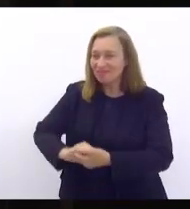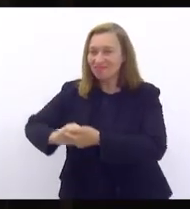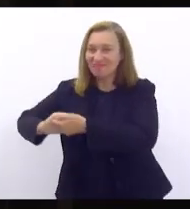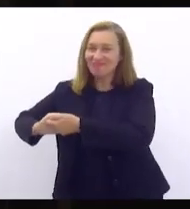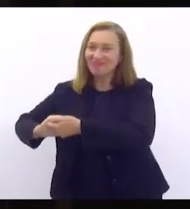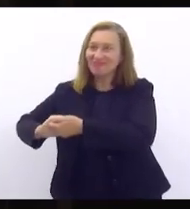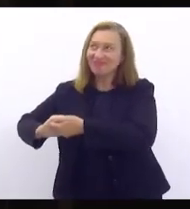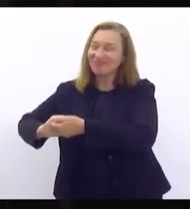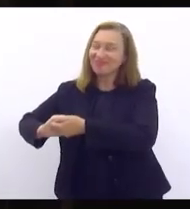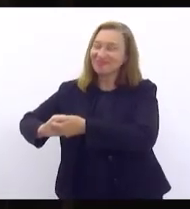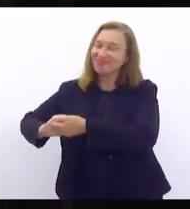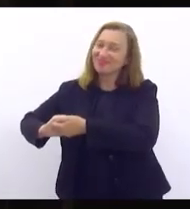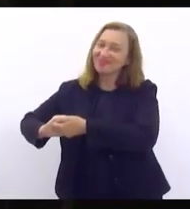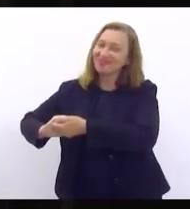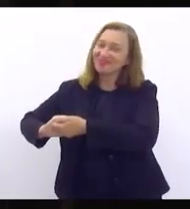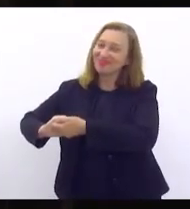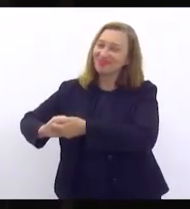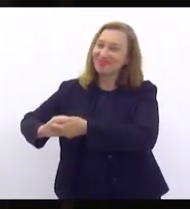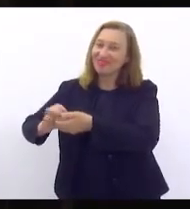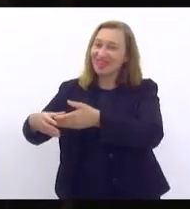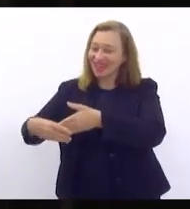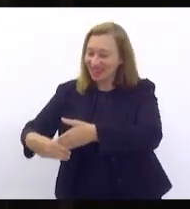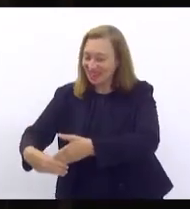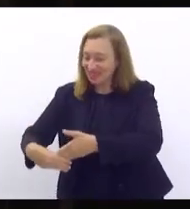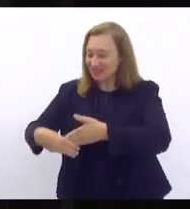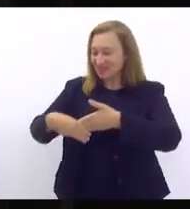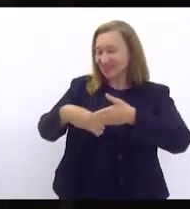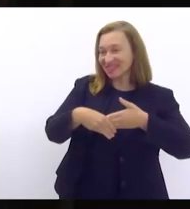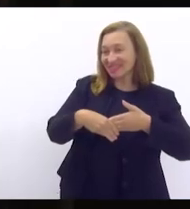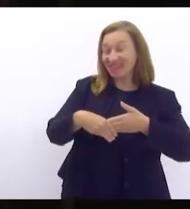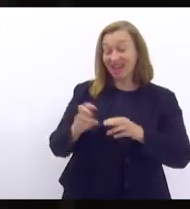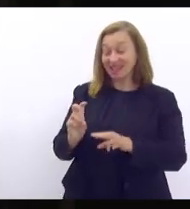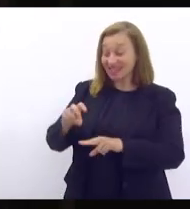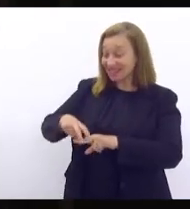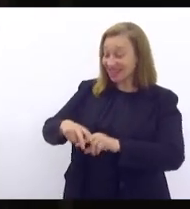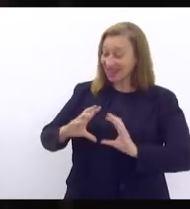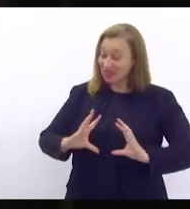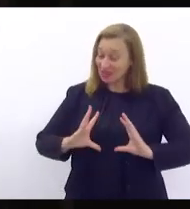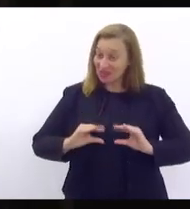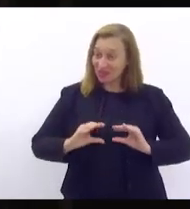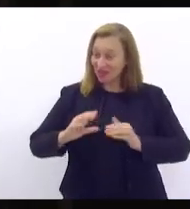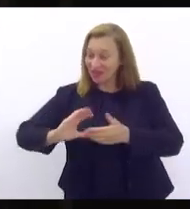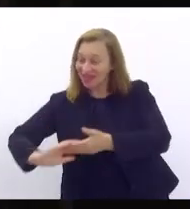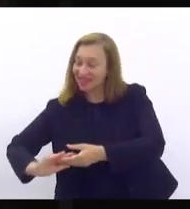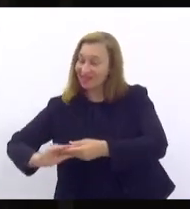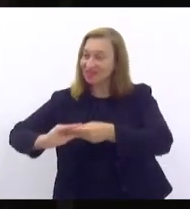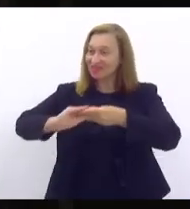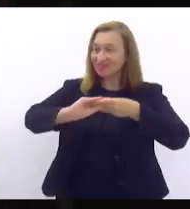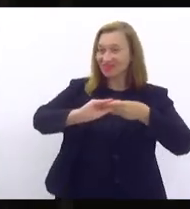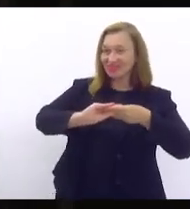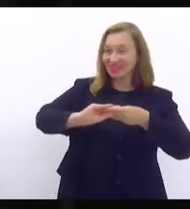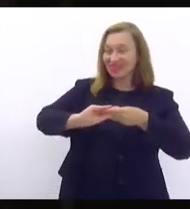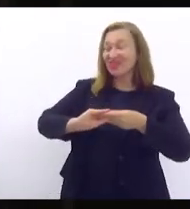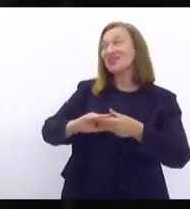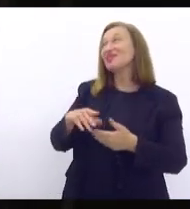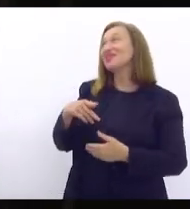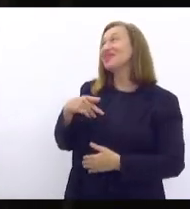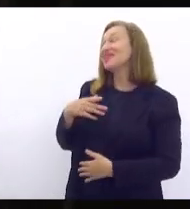mãos, levantei ela em casa, né, sentada no sofá, levantei ela pelas mãos, eu